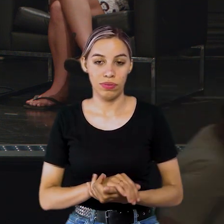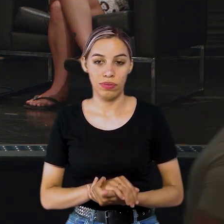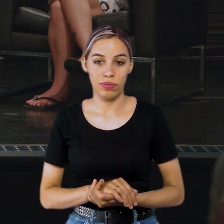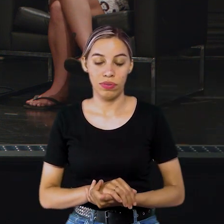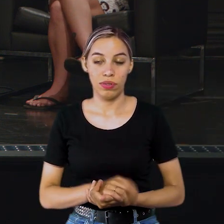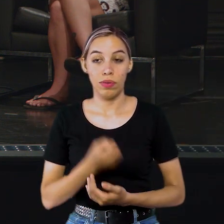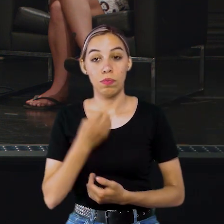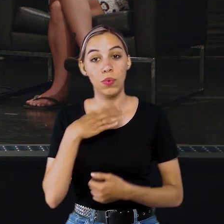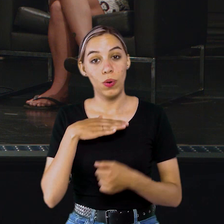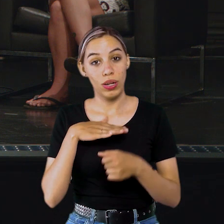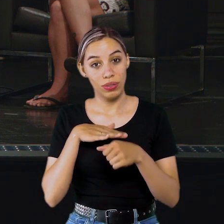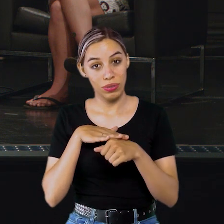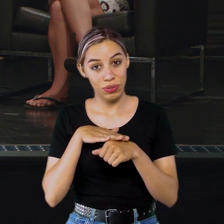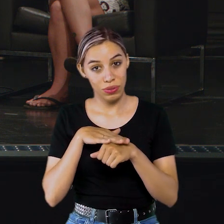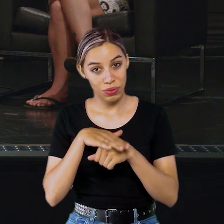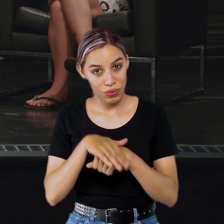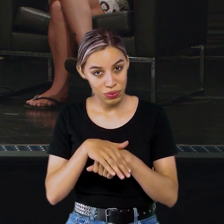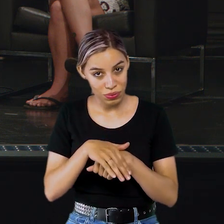Boa noite.